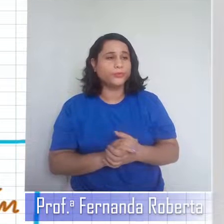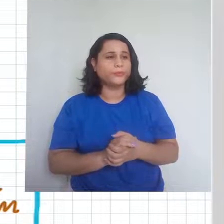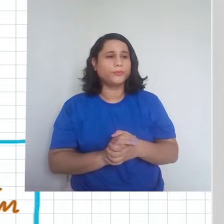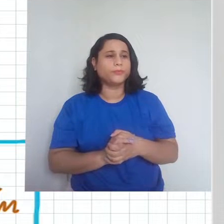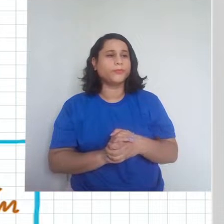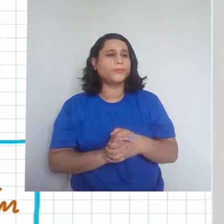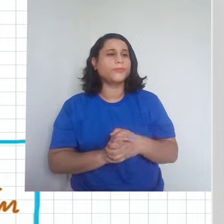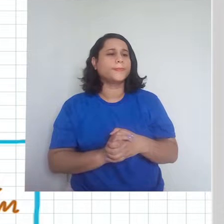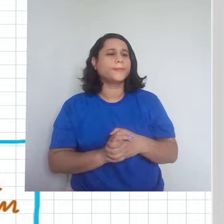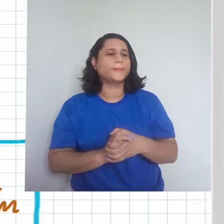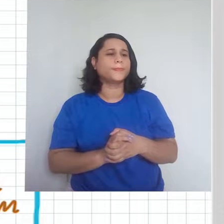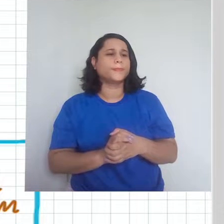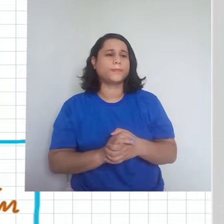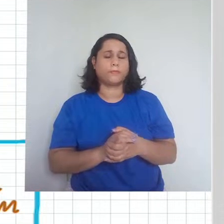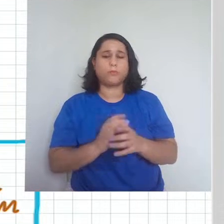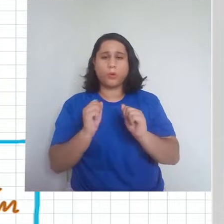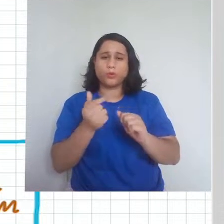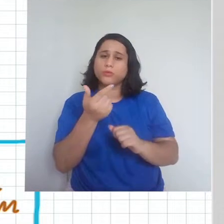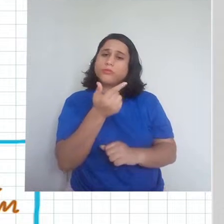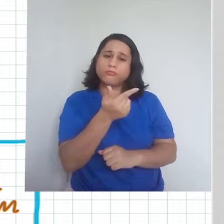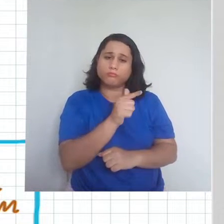também.